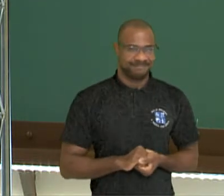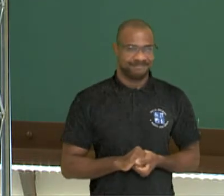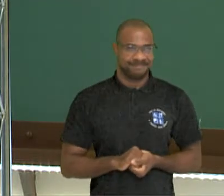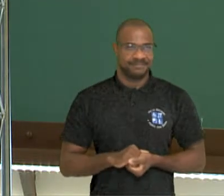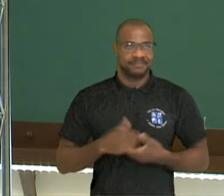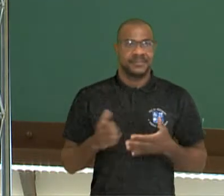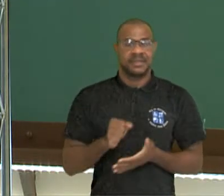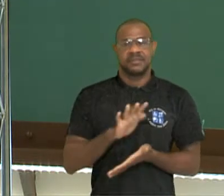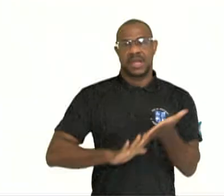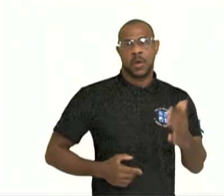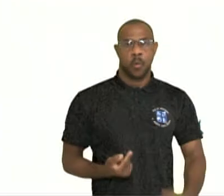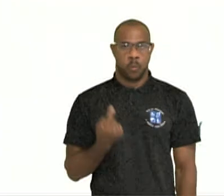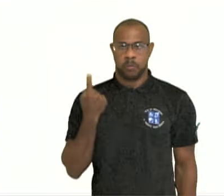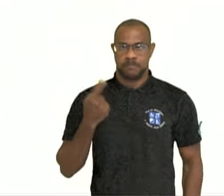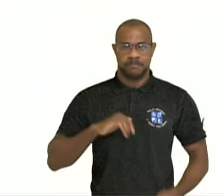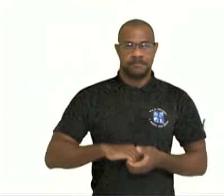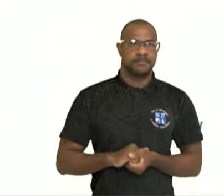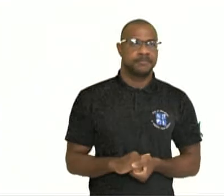Atividade 1.